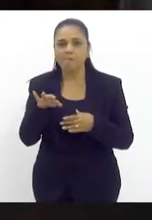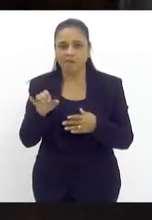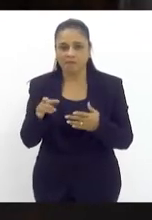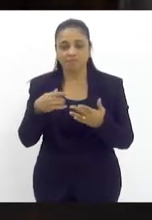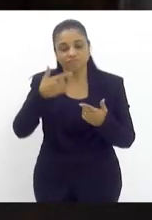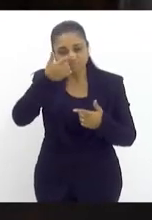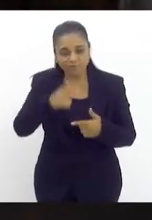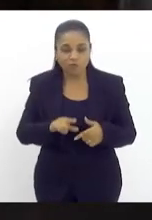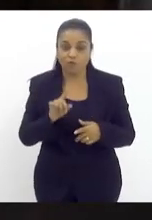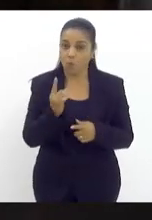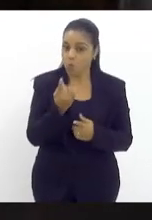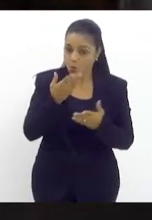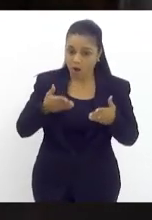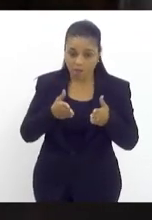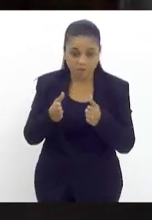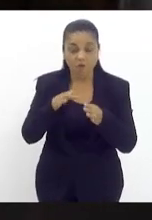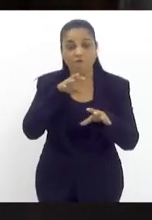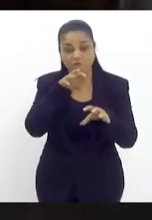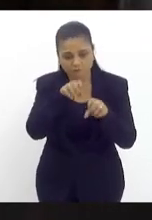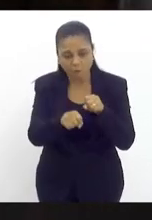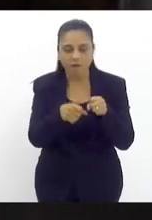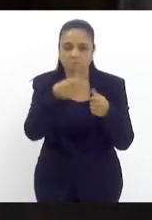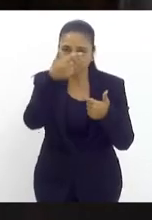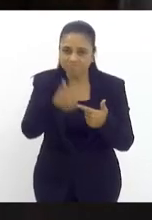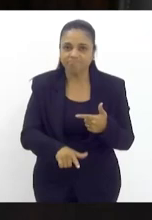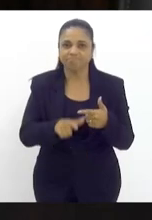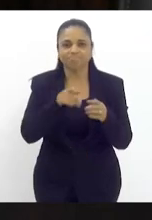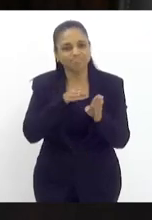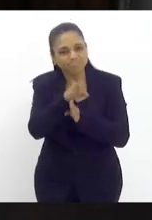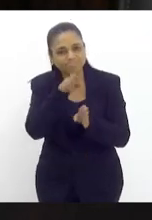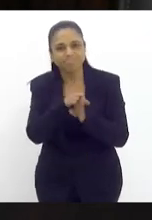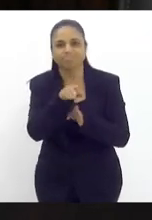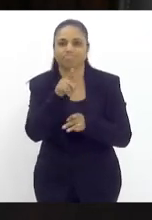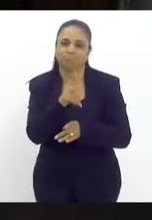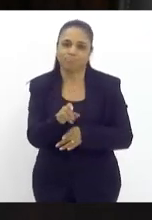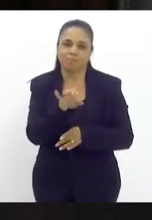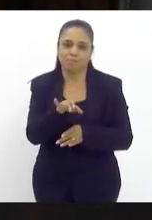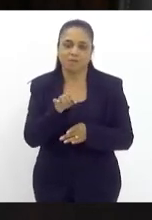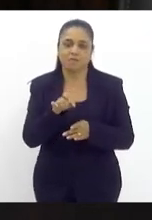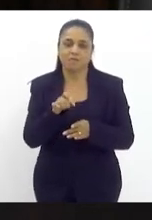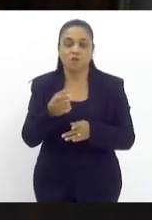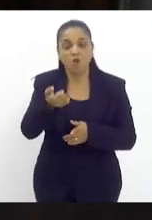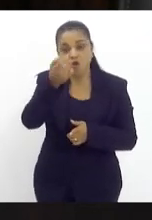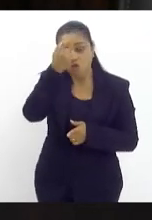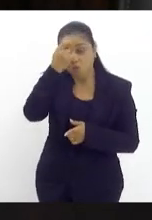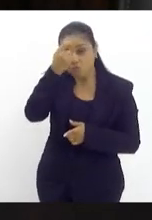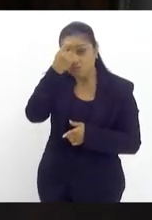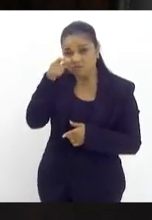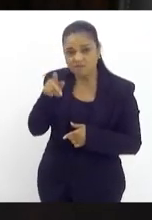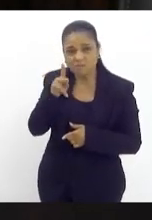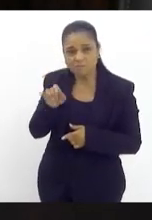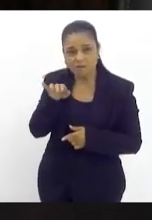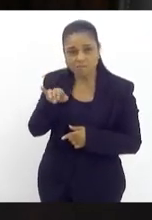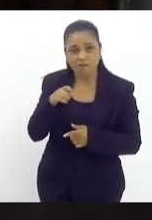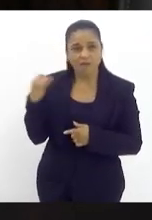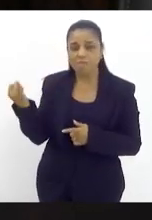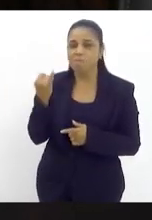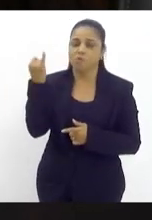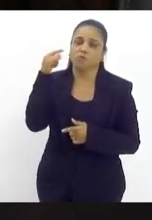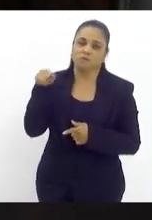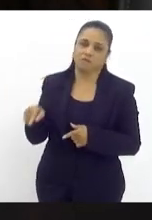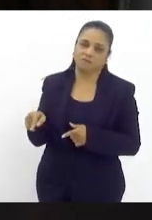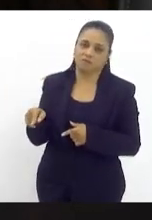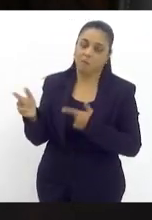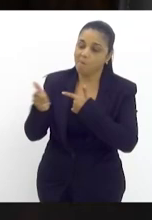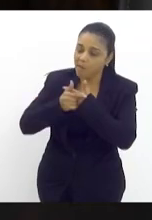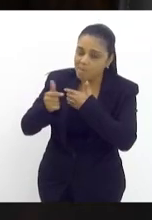Novamente, só tem um caminho: formar. Formar. Trazer a consciência desses pais, a importância deles, o